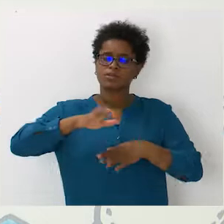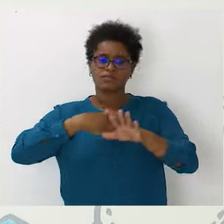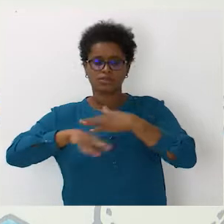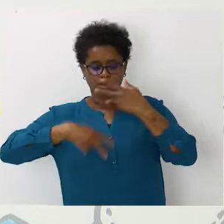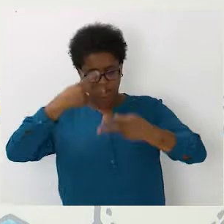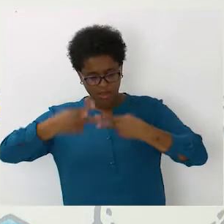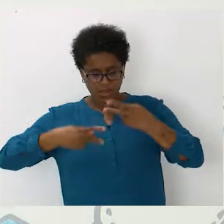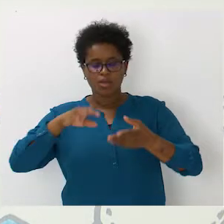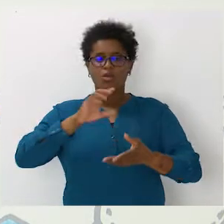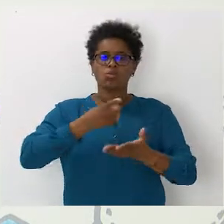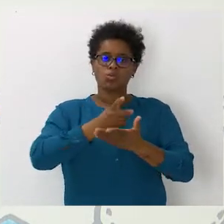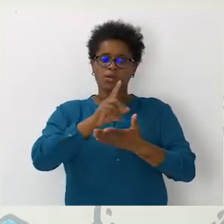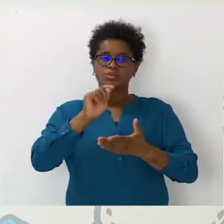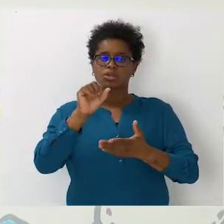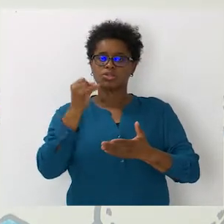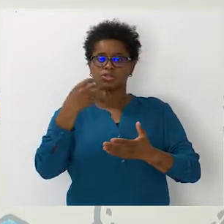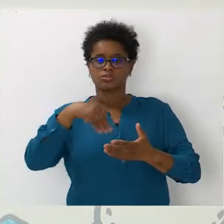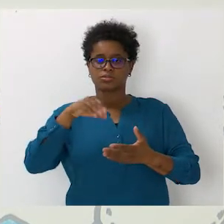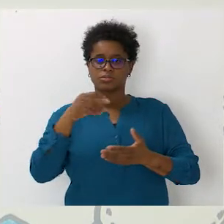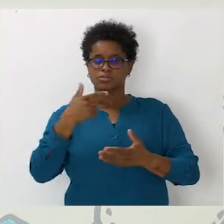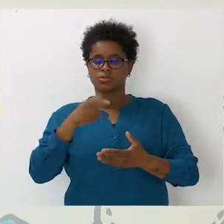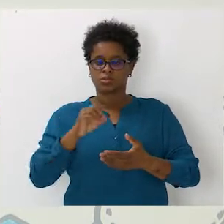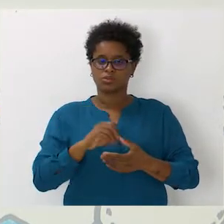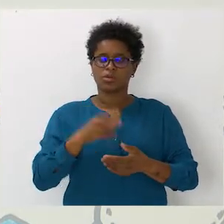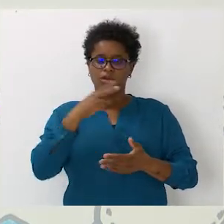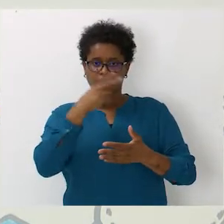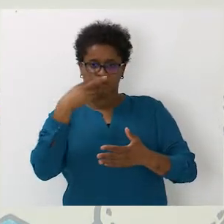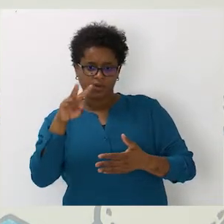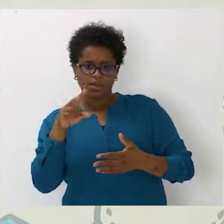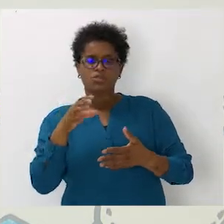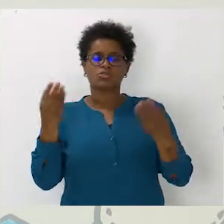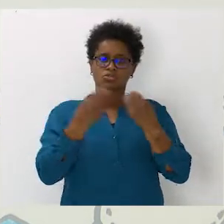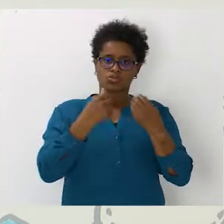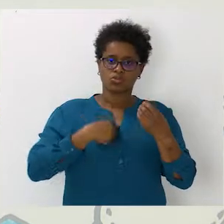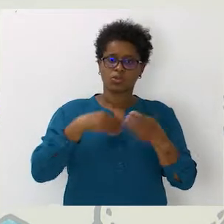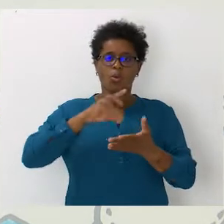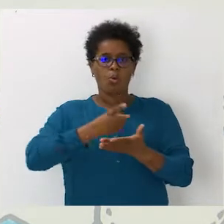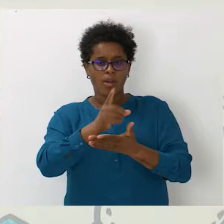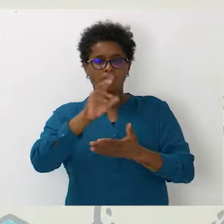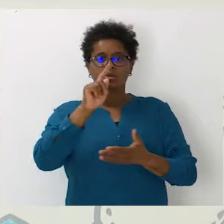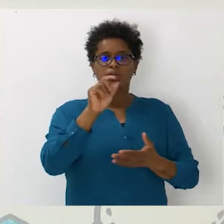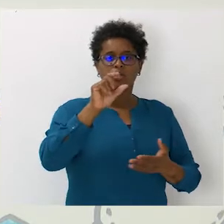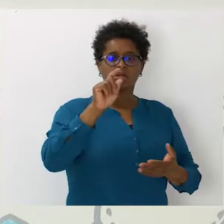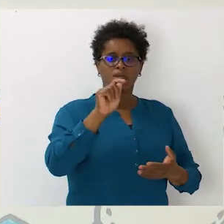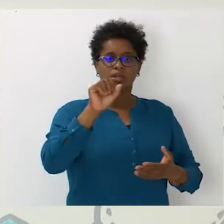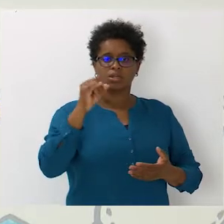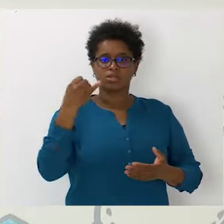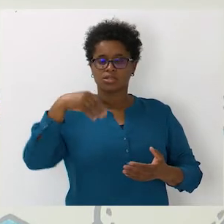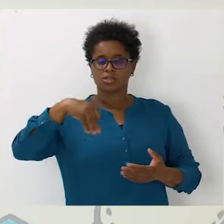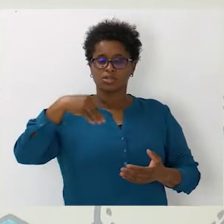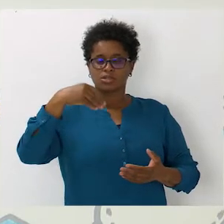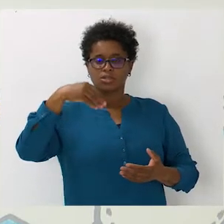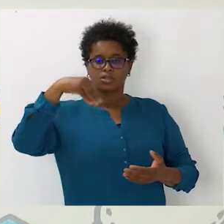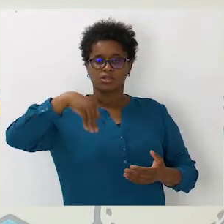Egito. Ok? Vejam comigo o mapa do Egito.